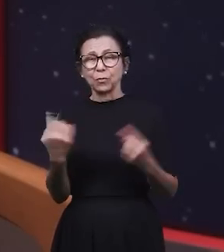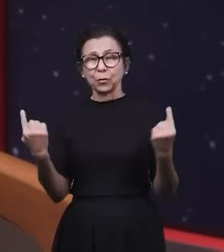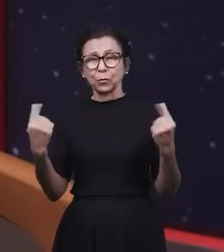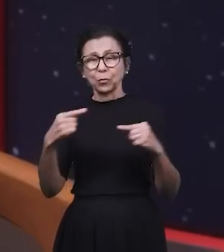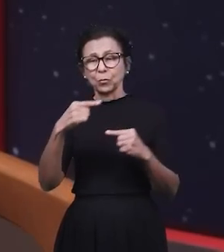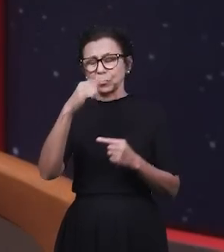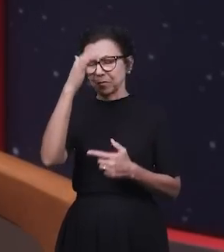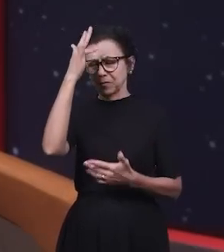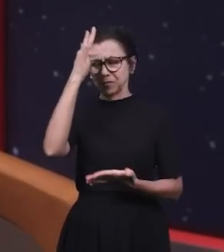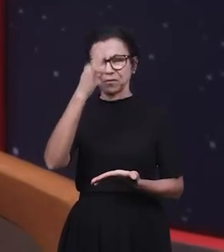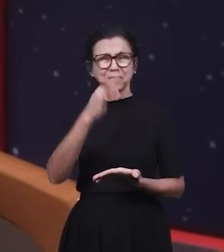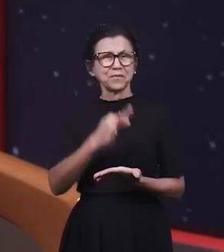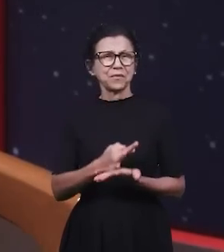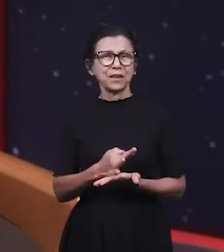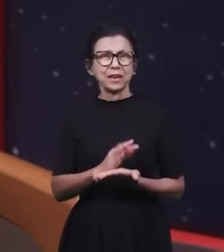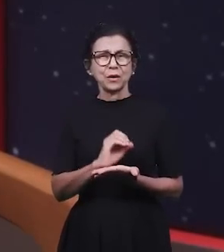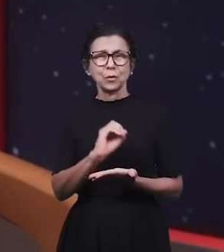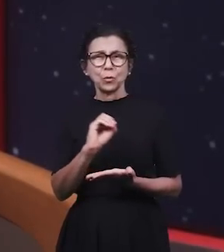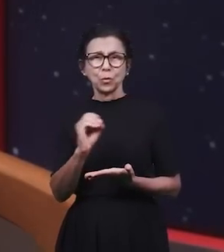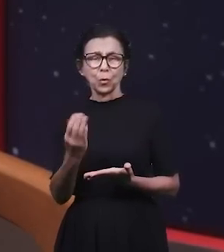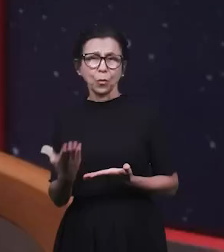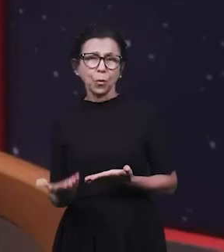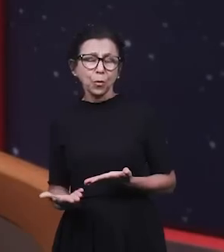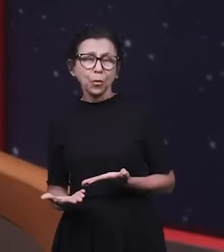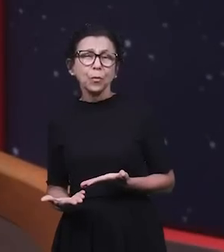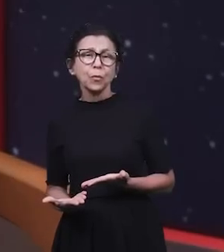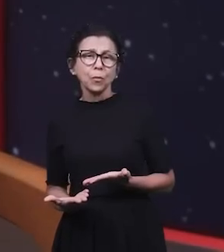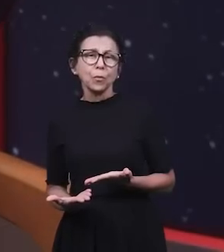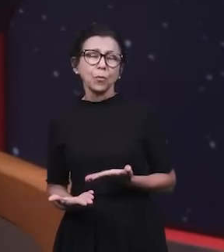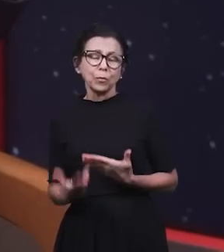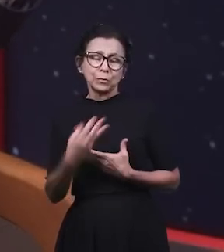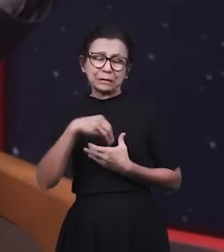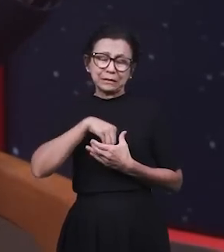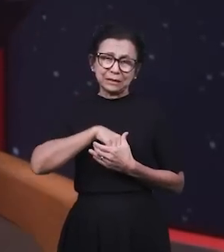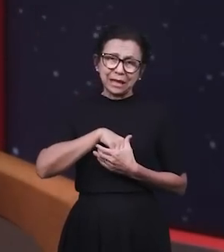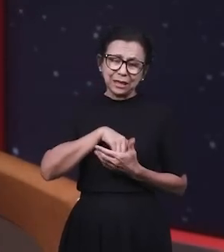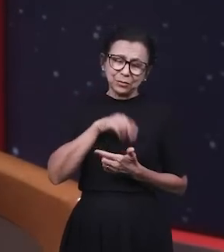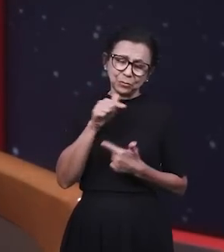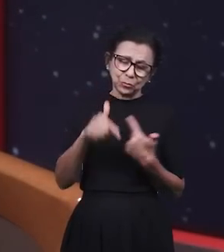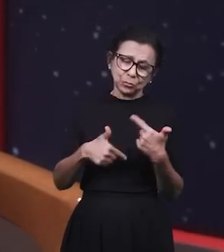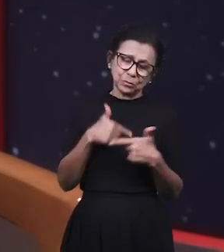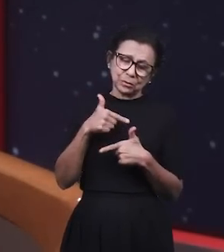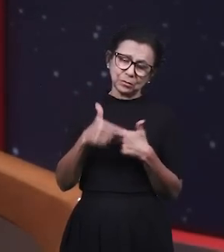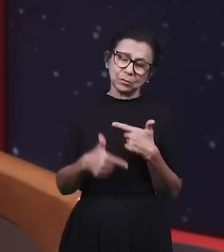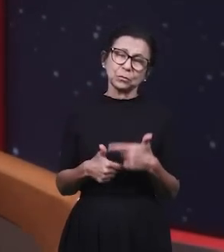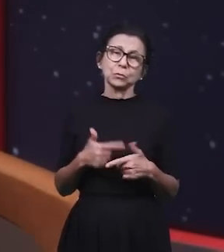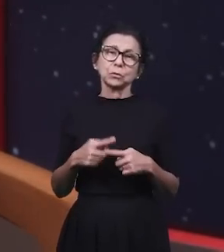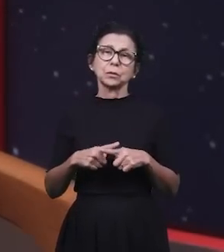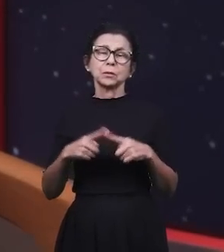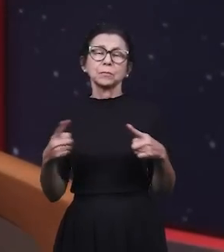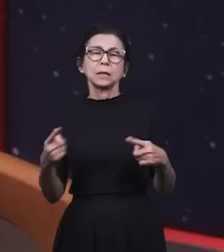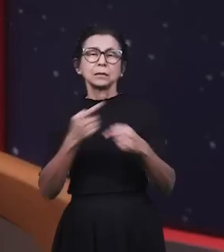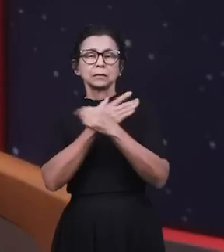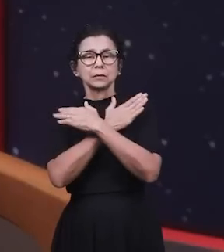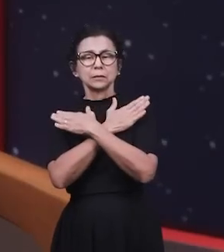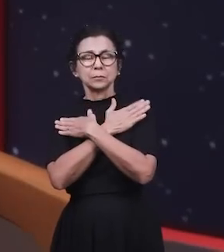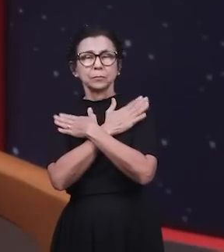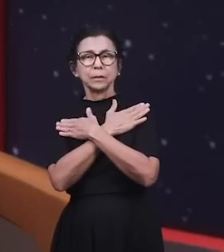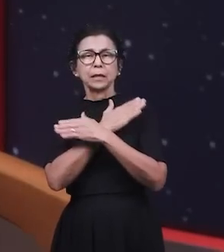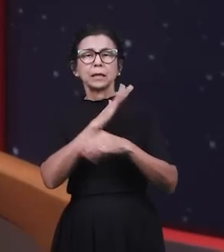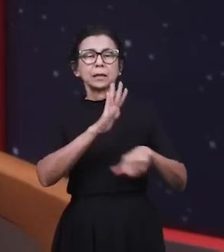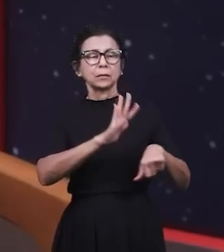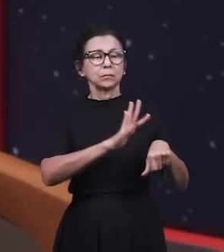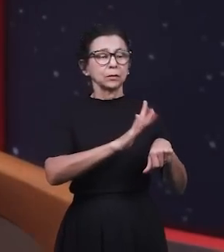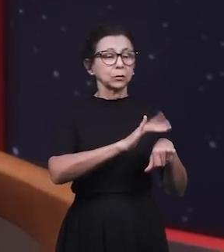contra a fé ou as lutas exteriores também, ou interiores, mas o desemprego,